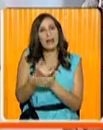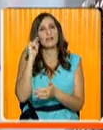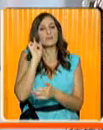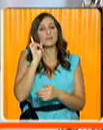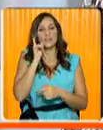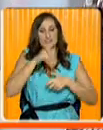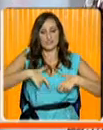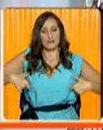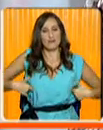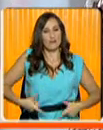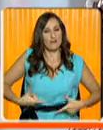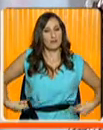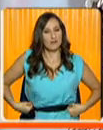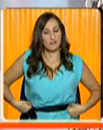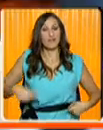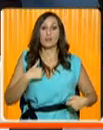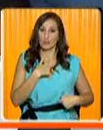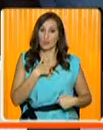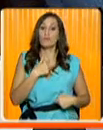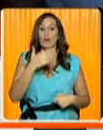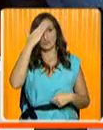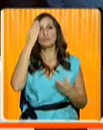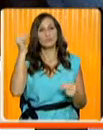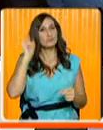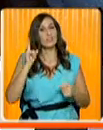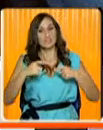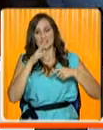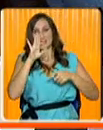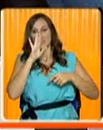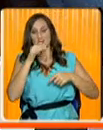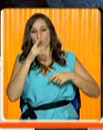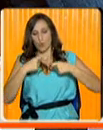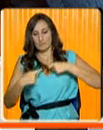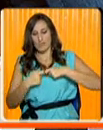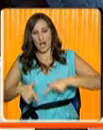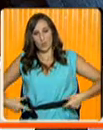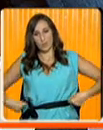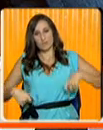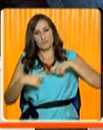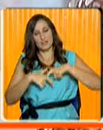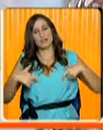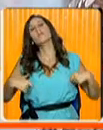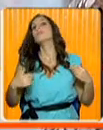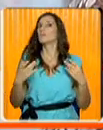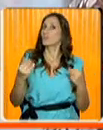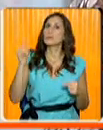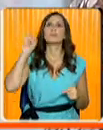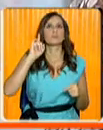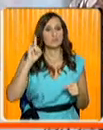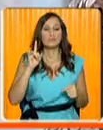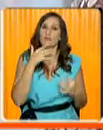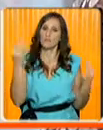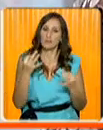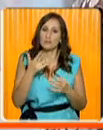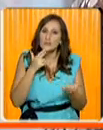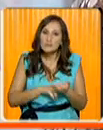importância à lingerie que nós usamos? Muita, eu dou. E às combinações, e essa cueca faz pandan com a parte de cima? Muito, dou mesmo